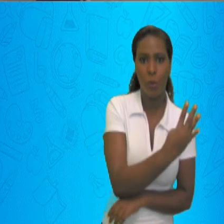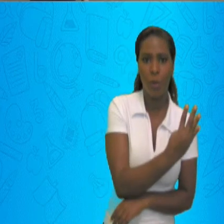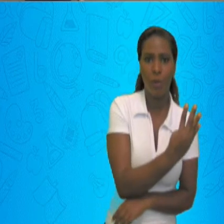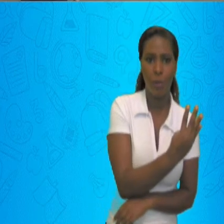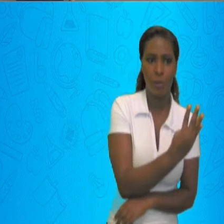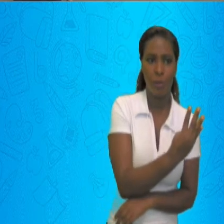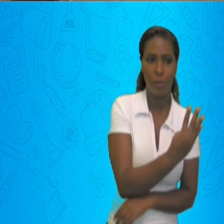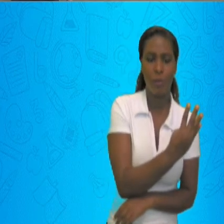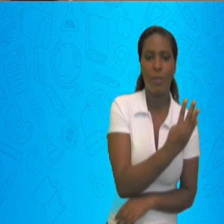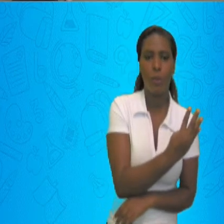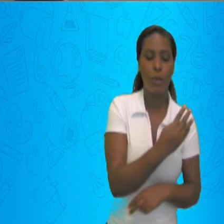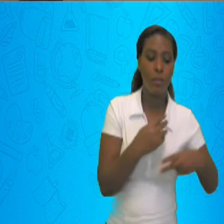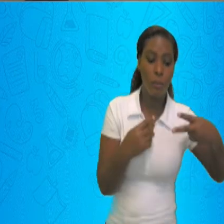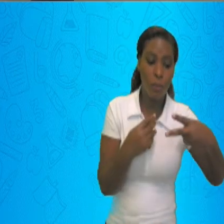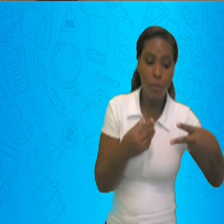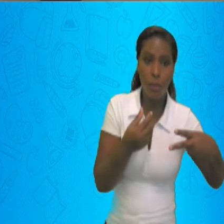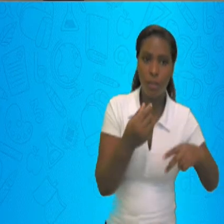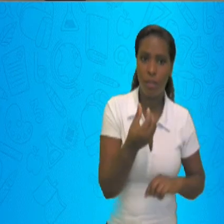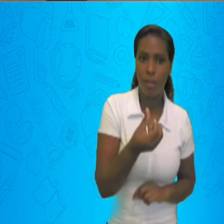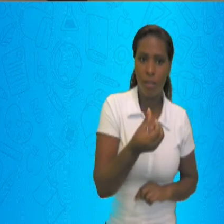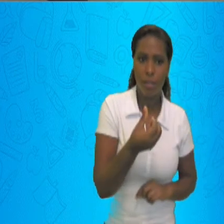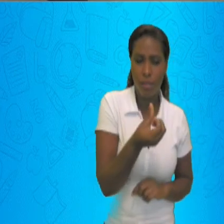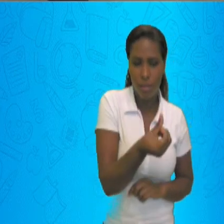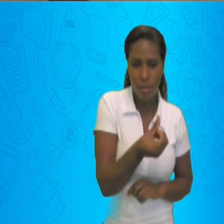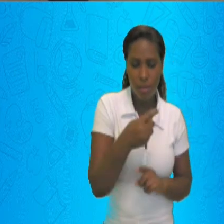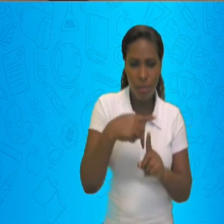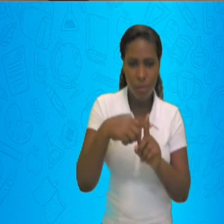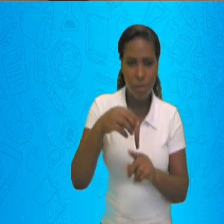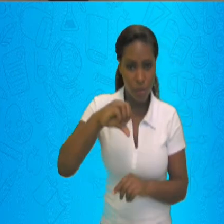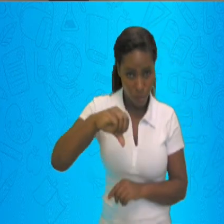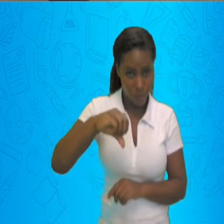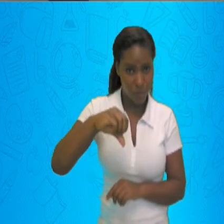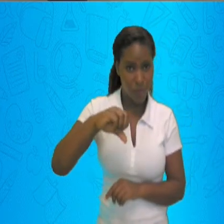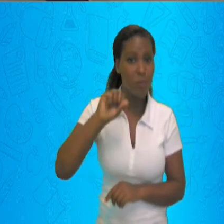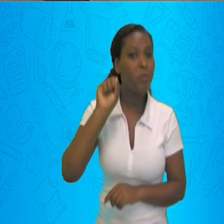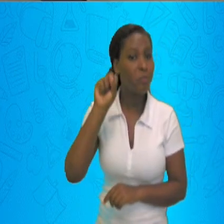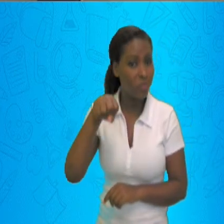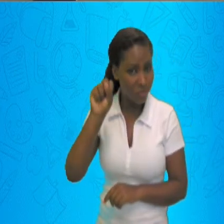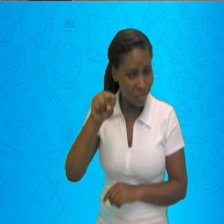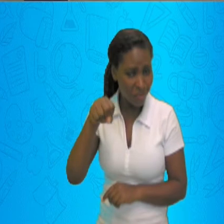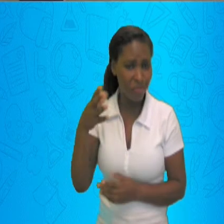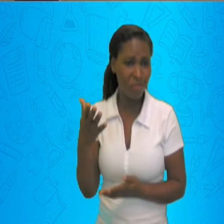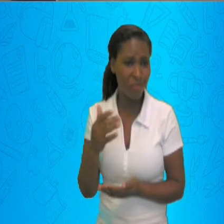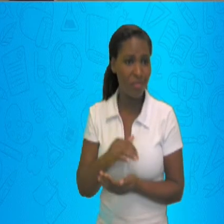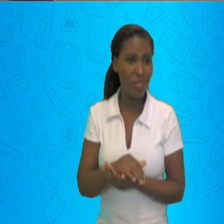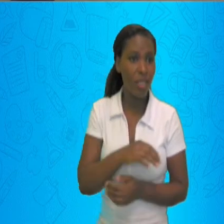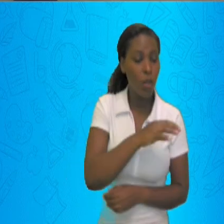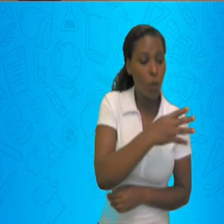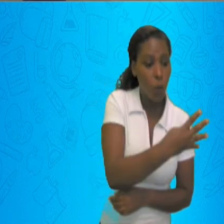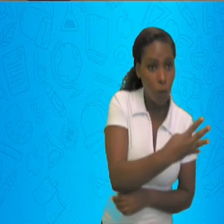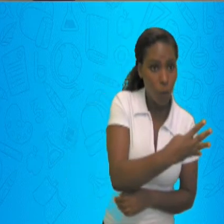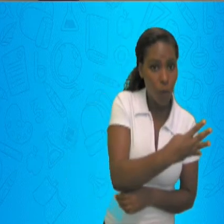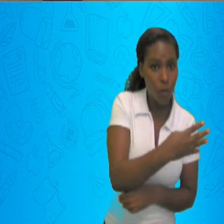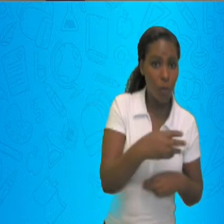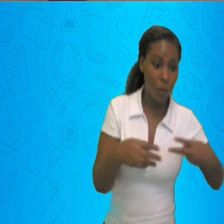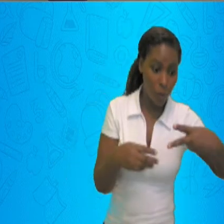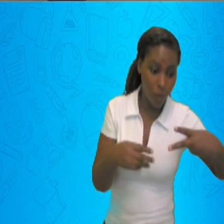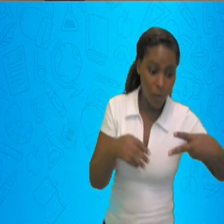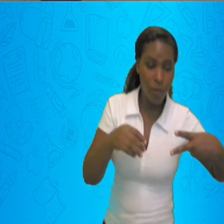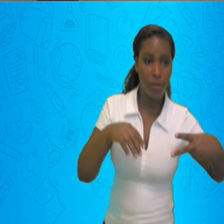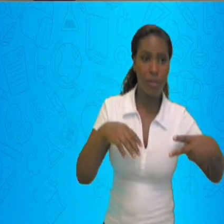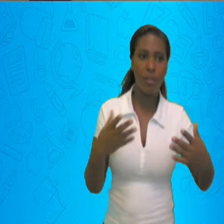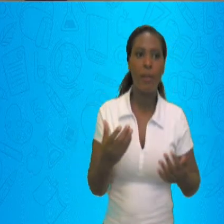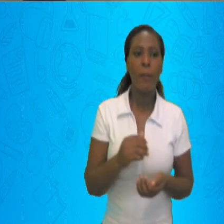Sim, vai ser menor. Se eu colocar o 6 em evidência, vai ser menor do que 4 mais